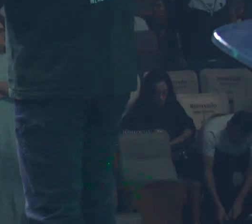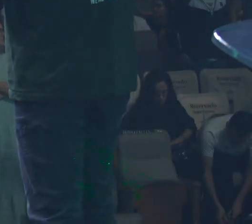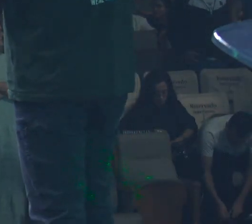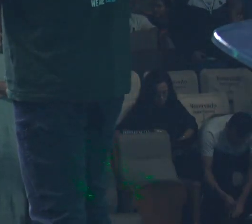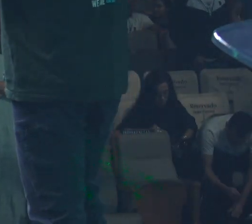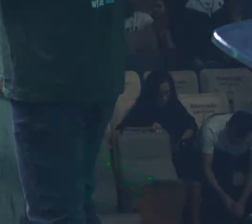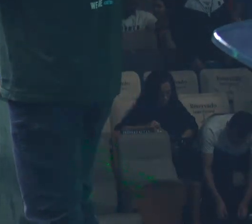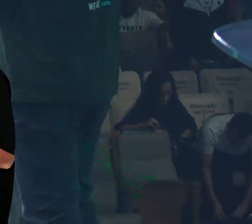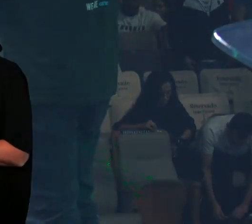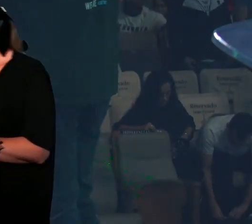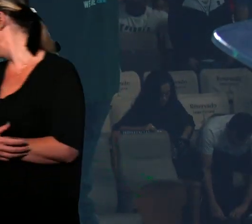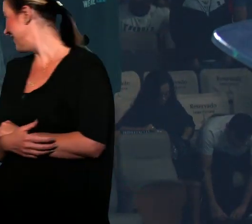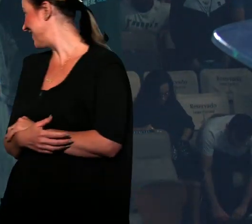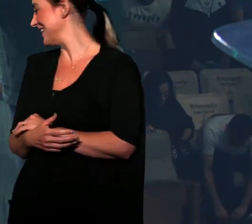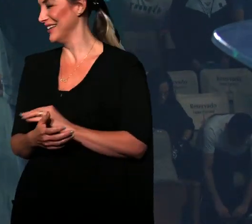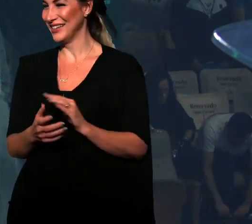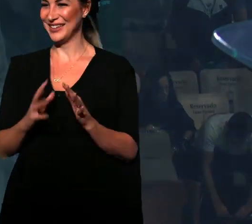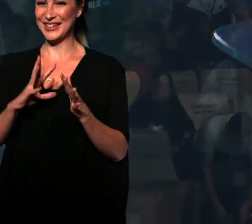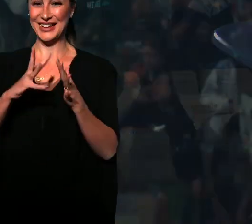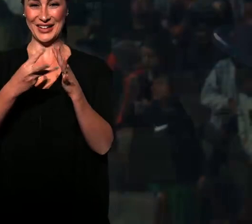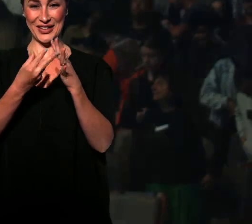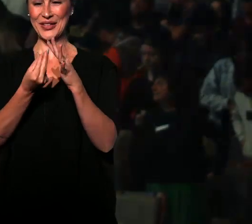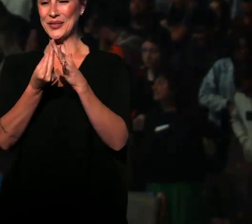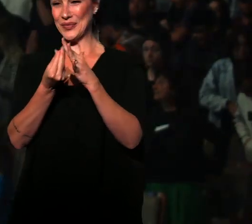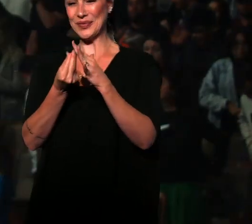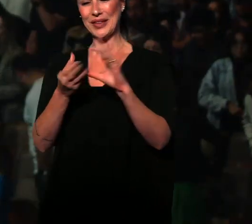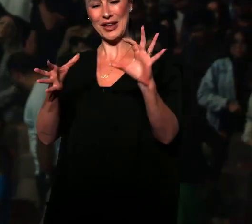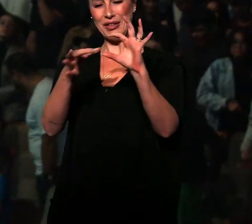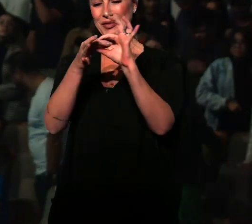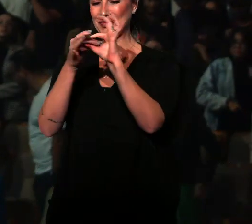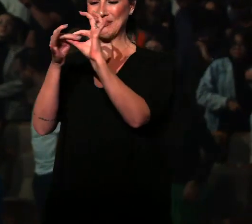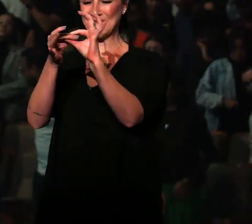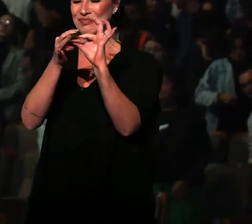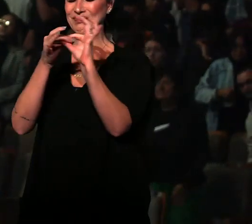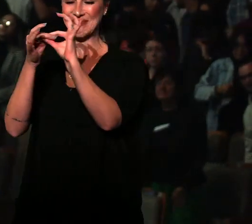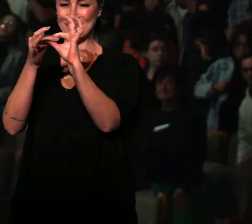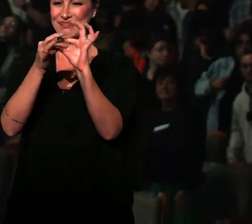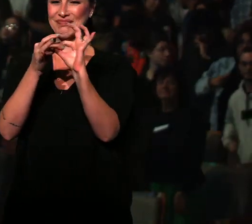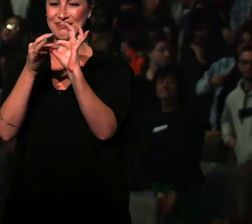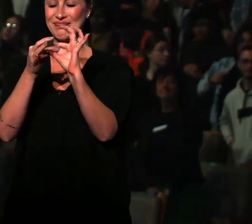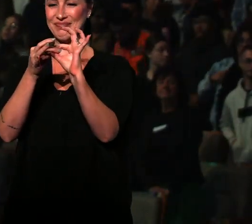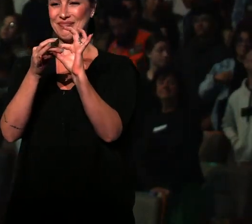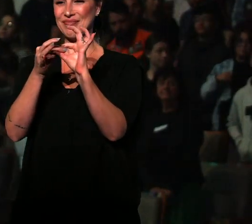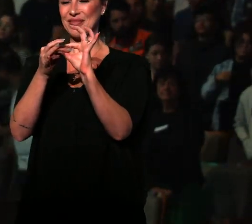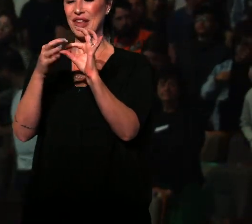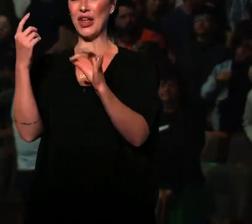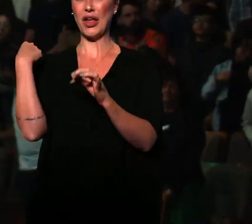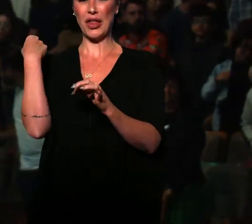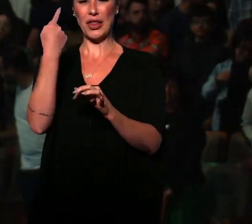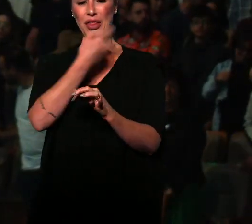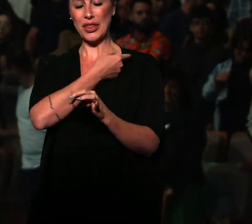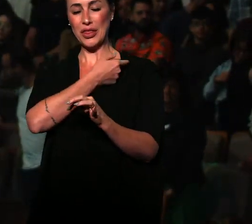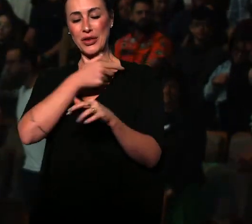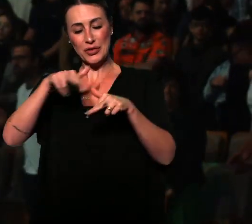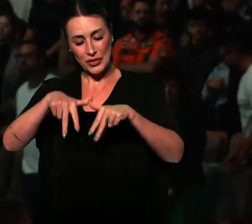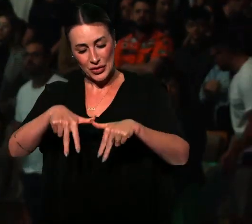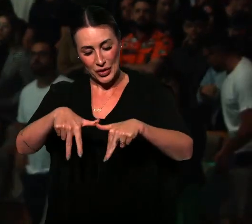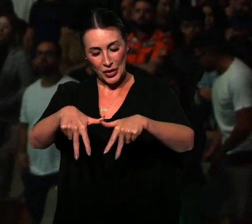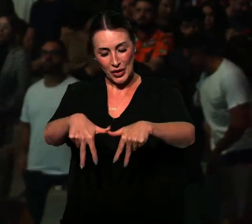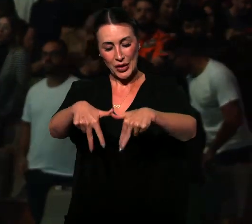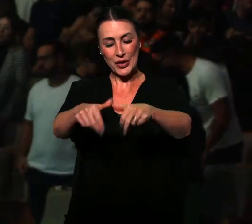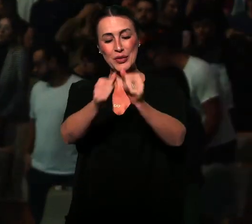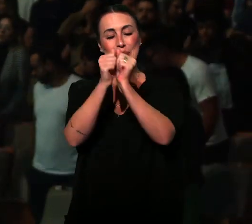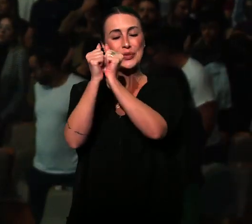A igreja foi pensada pelo Senhor Jesus para ser a coletividade, em que nós caminhamos juntos para o avanço do reino de